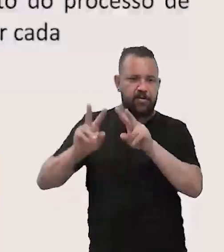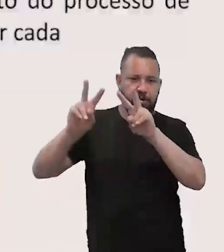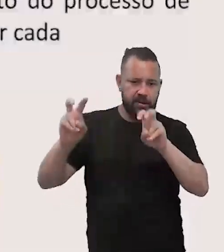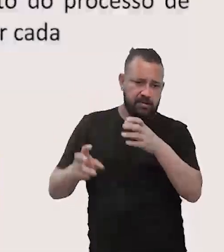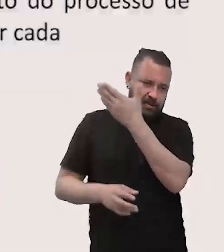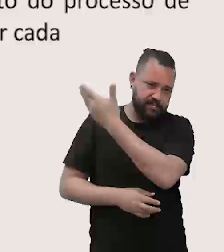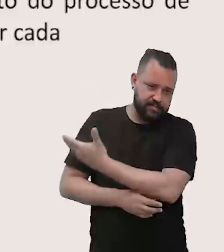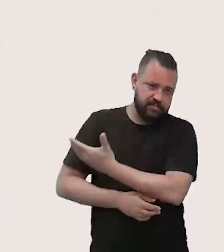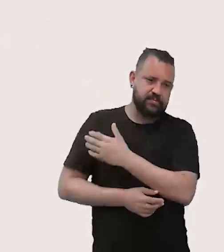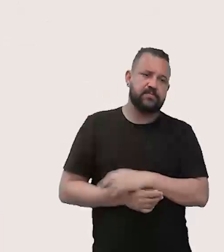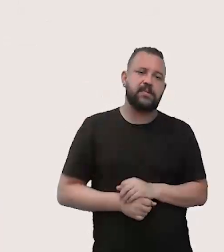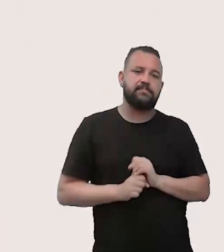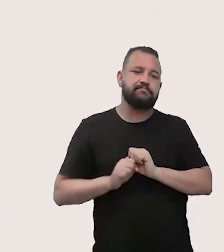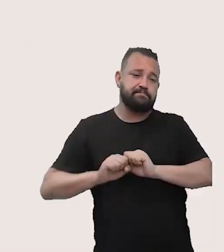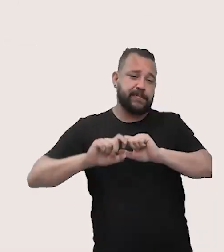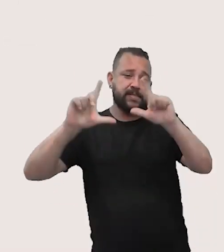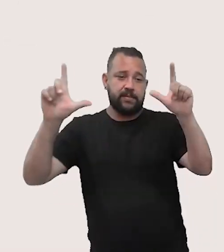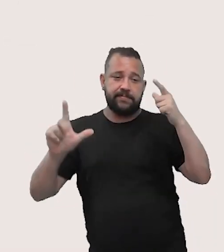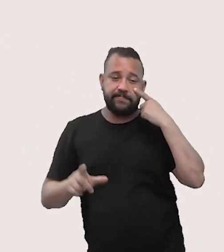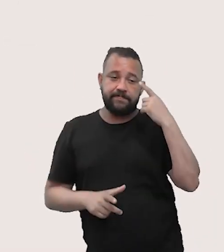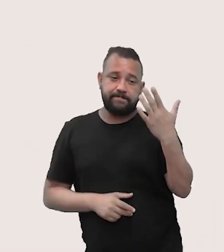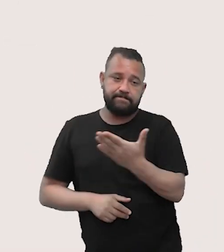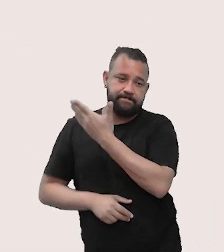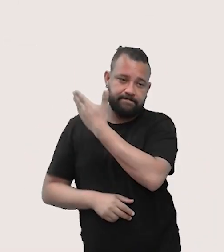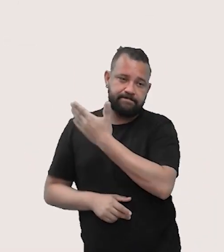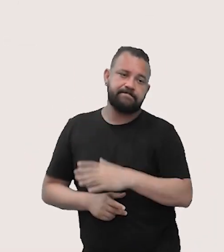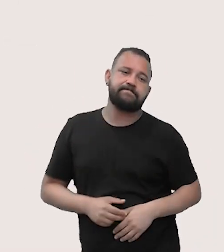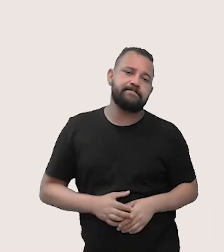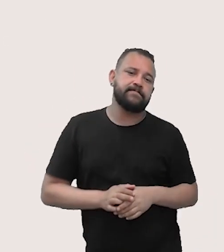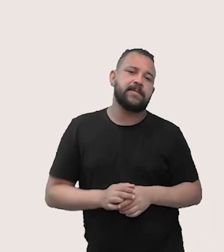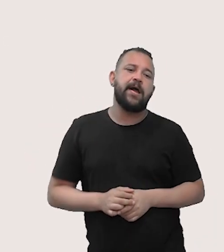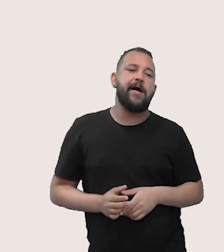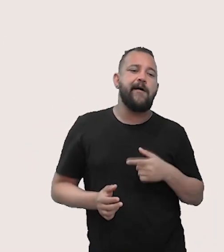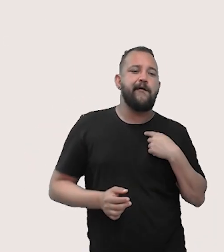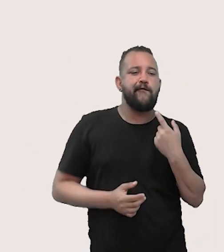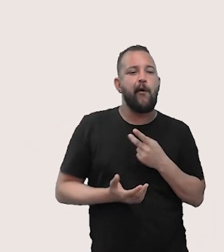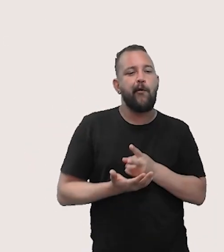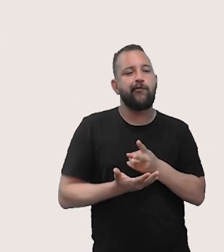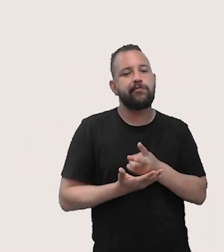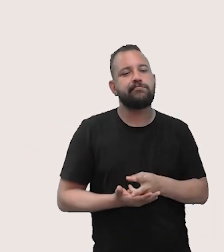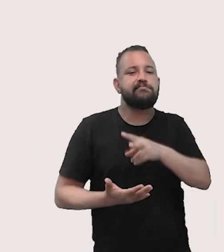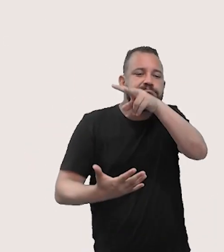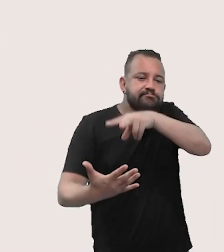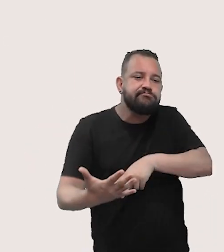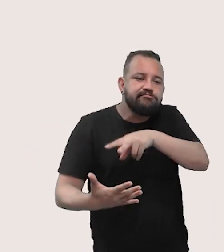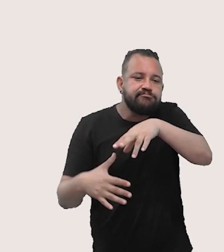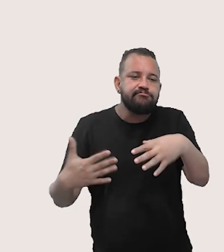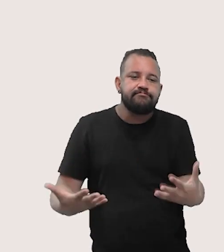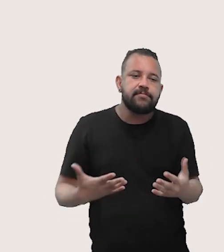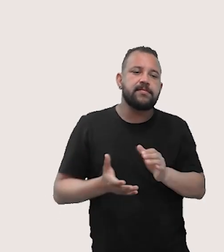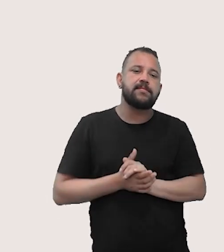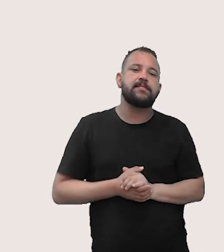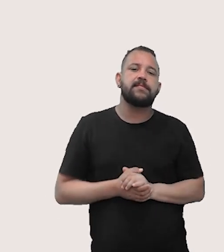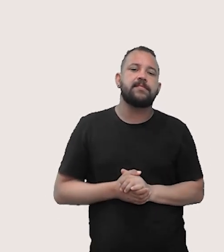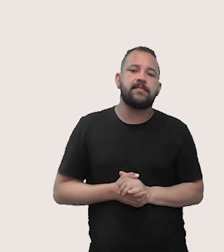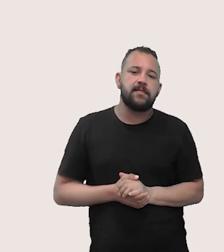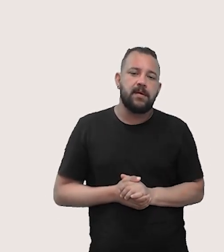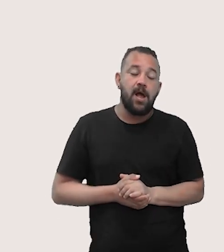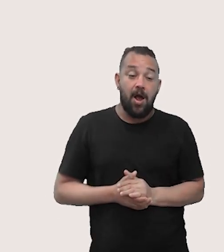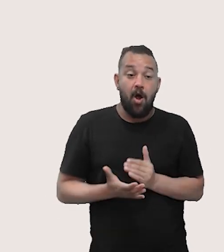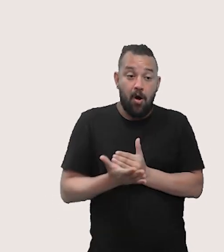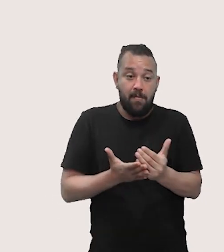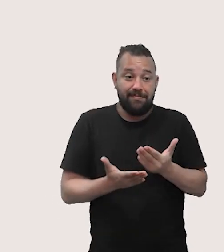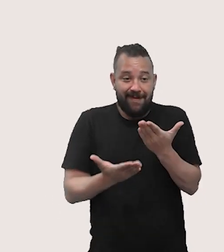tela aberta pra gente e eu vou continuar aqui a minha fala contigo, tá? Olha só. Para iniciar a aula, eu